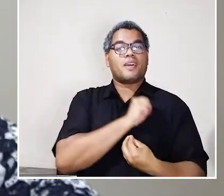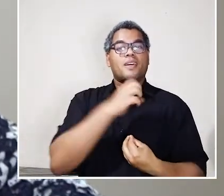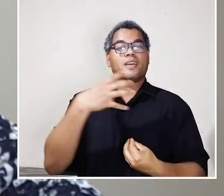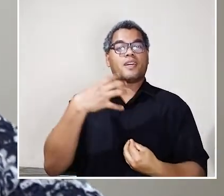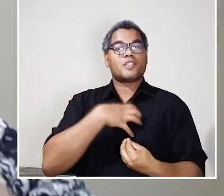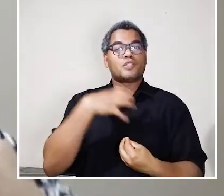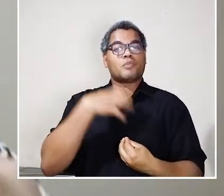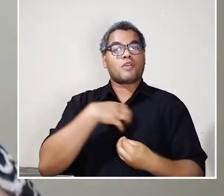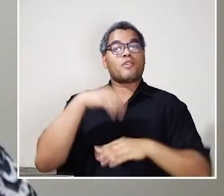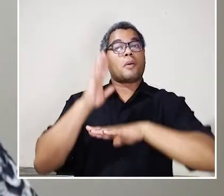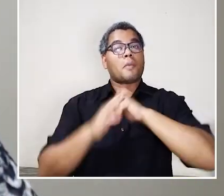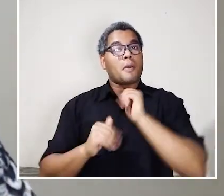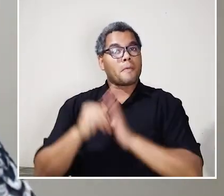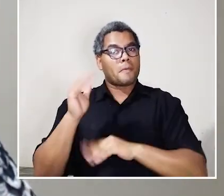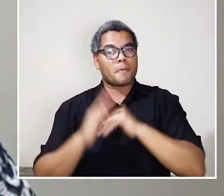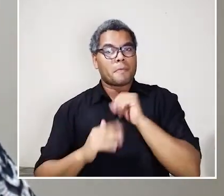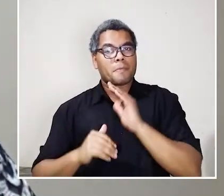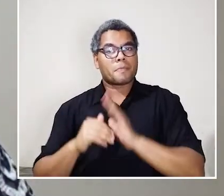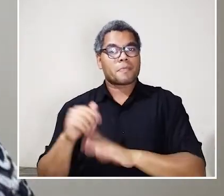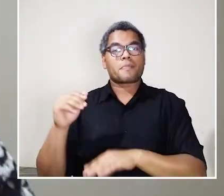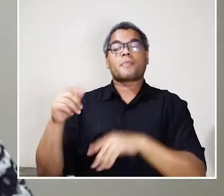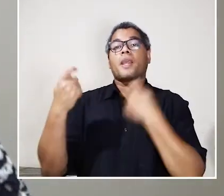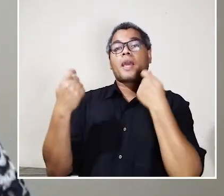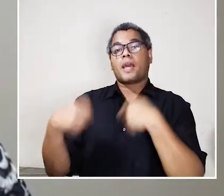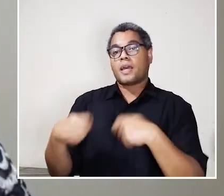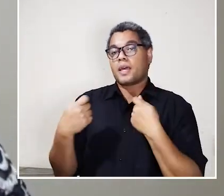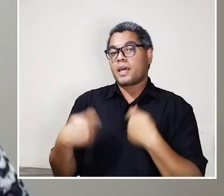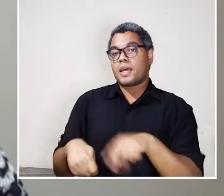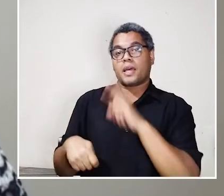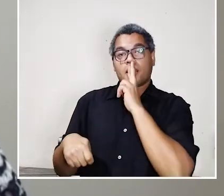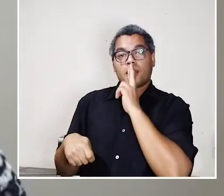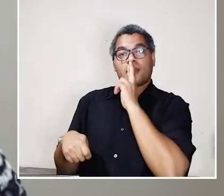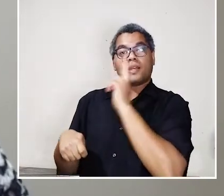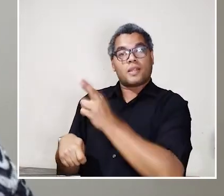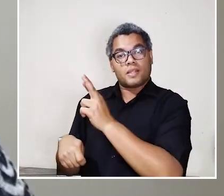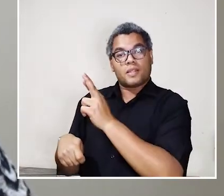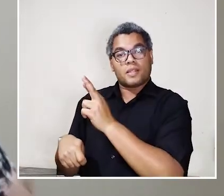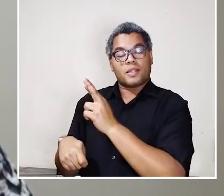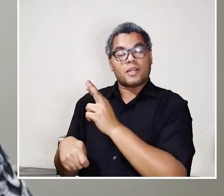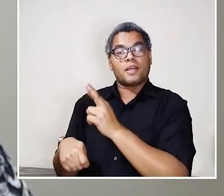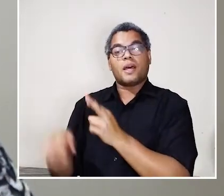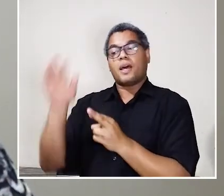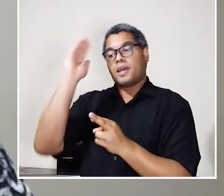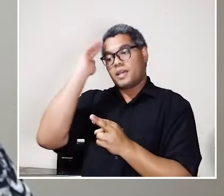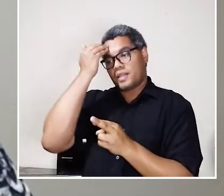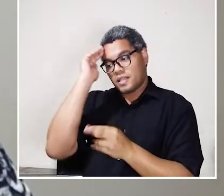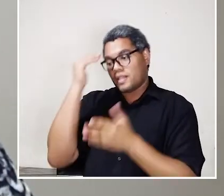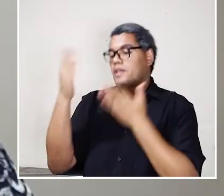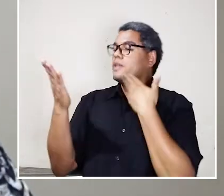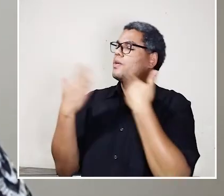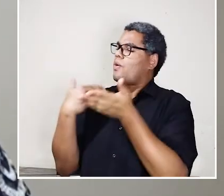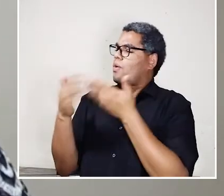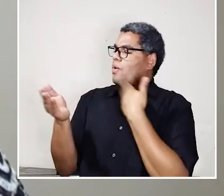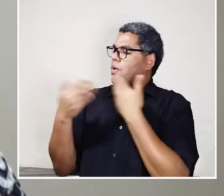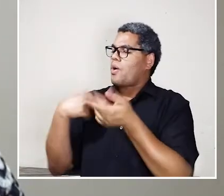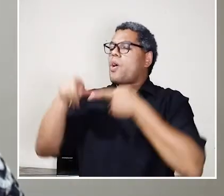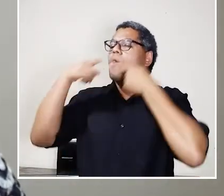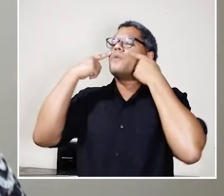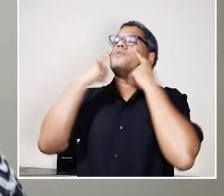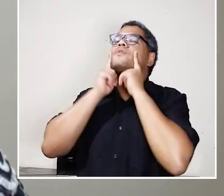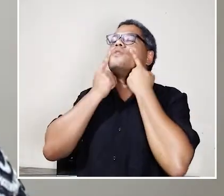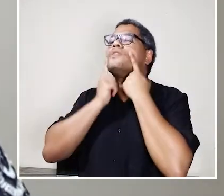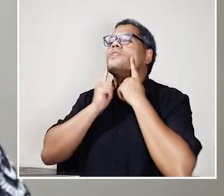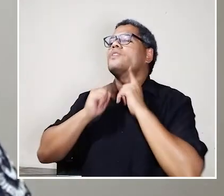de Deus de uma maneira prática, suprindo necessidades, dando ouvidos a elas,